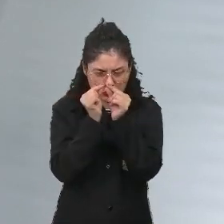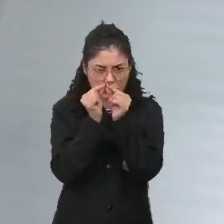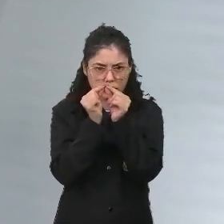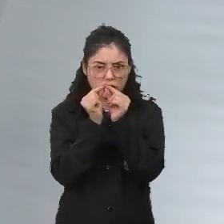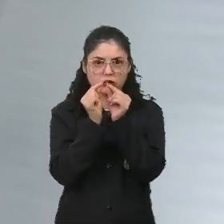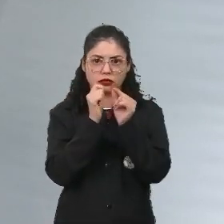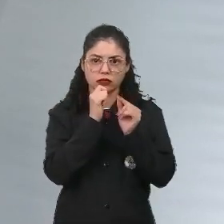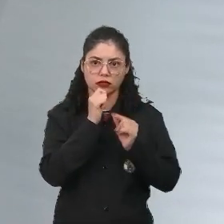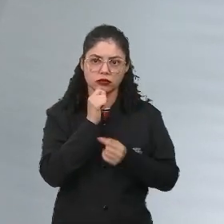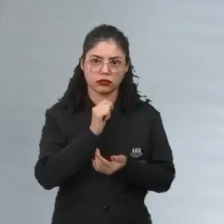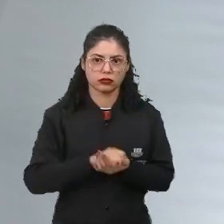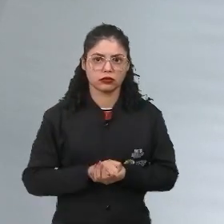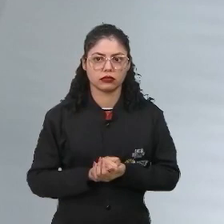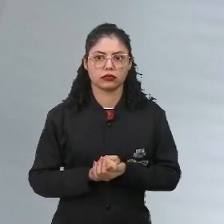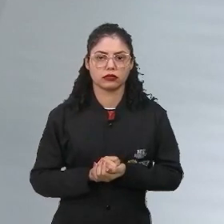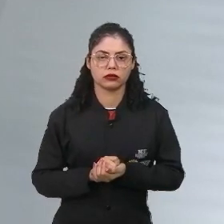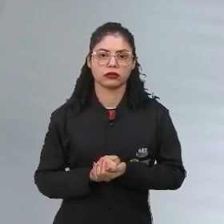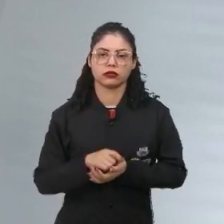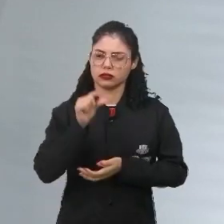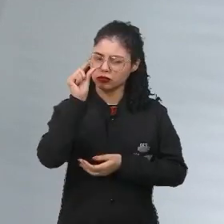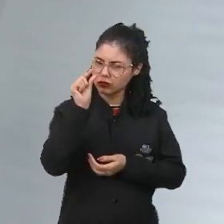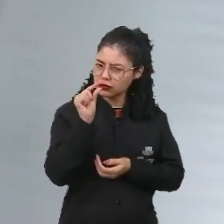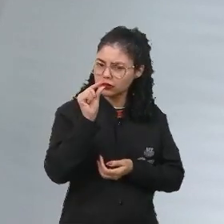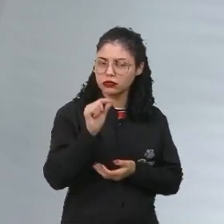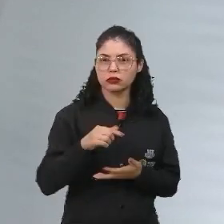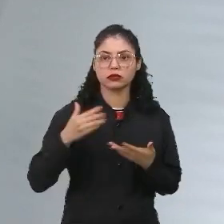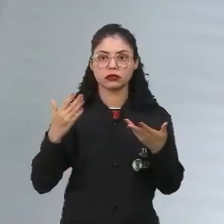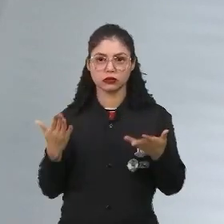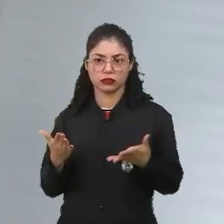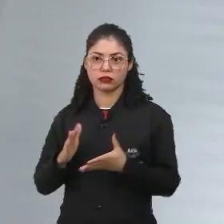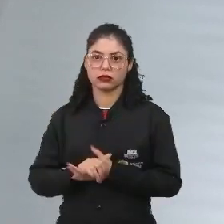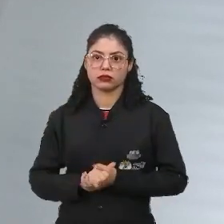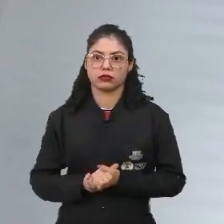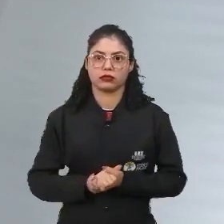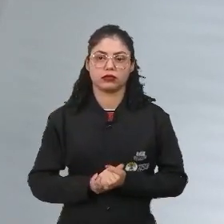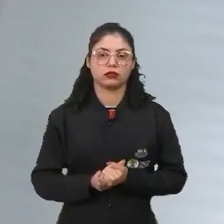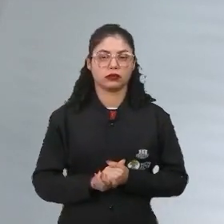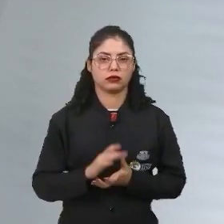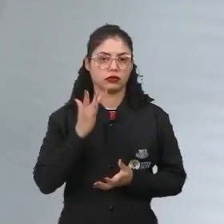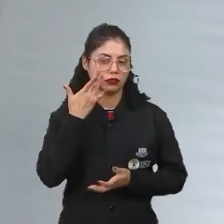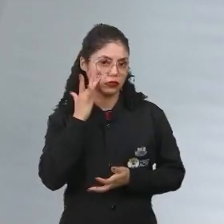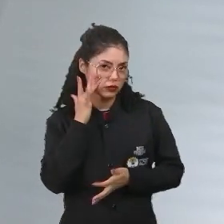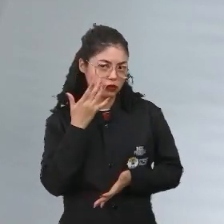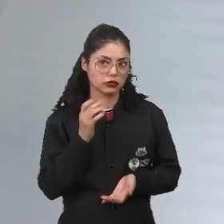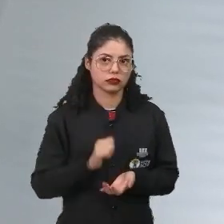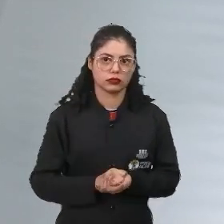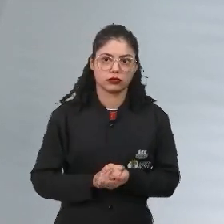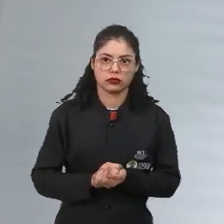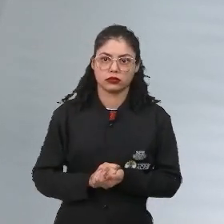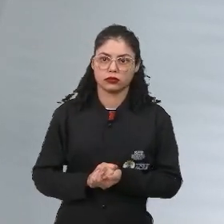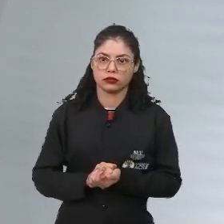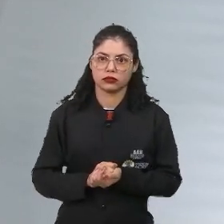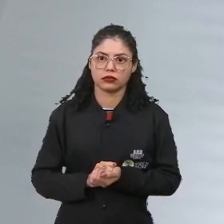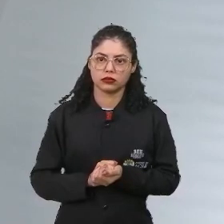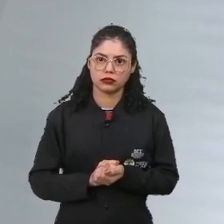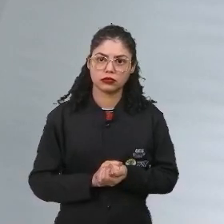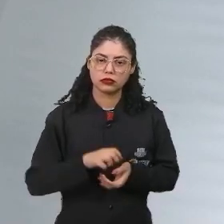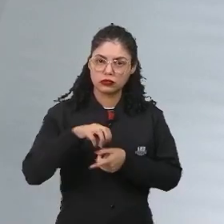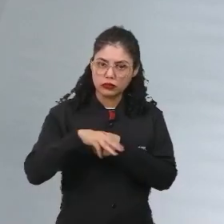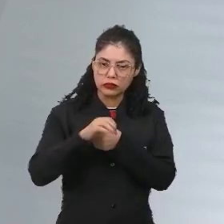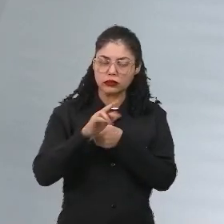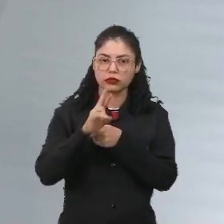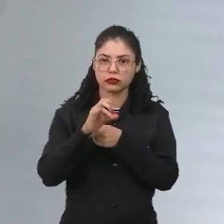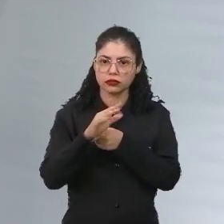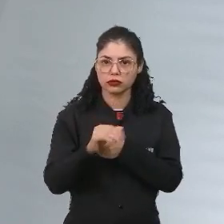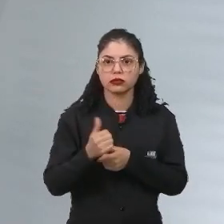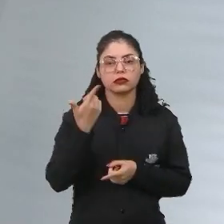pequenos, né? Partículas bem pequenas. O ouro ele tem a capacidade o mercúrio